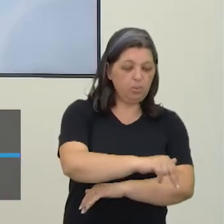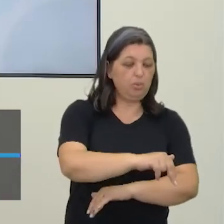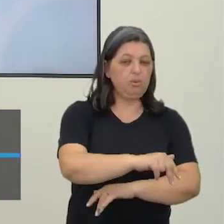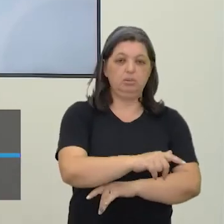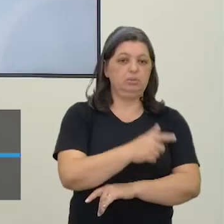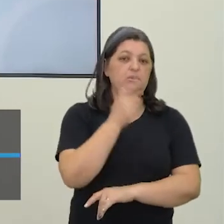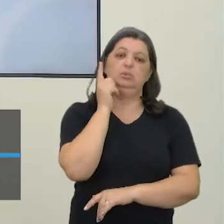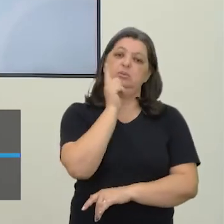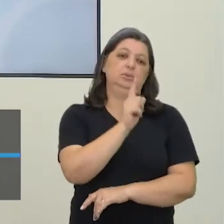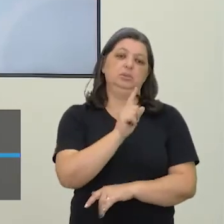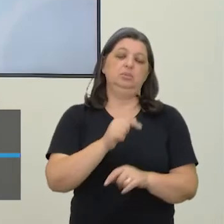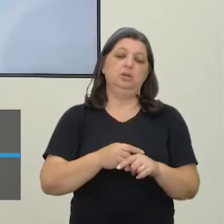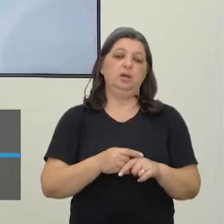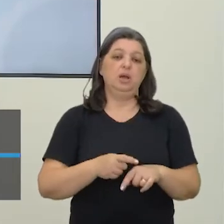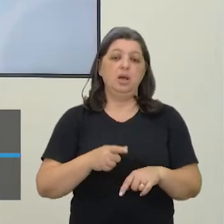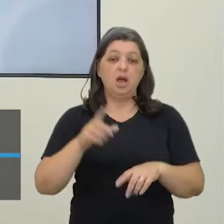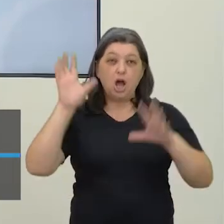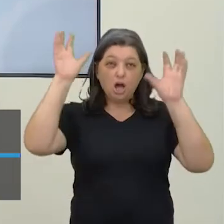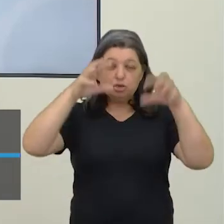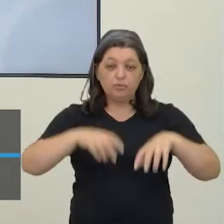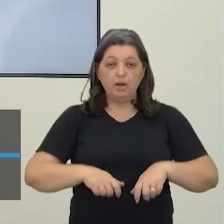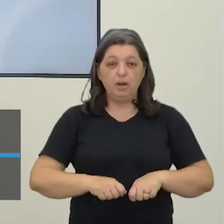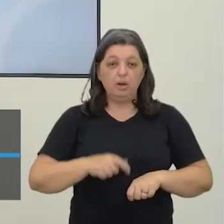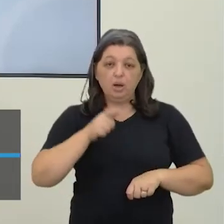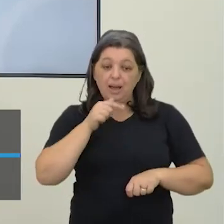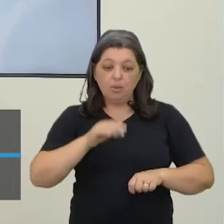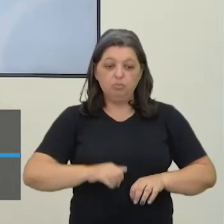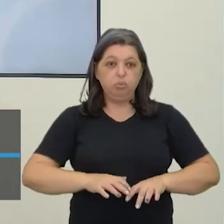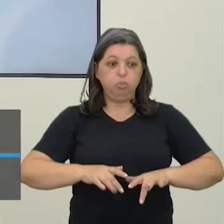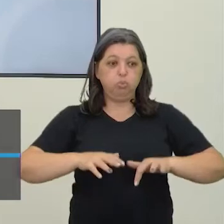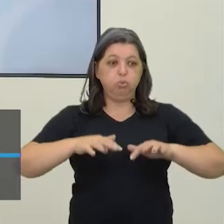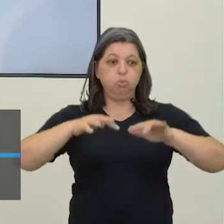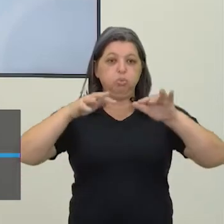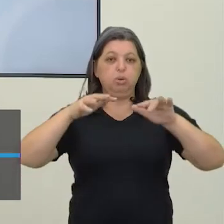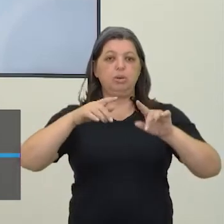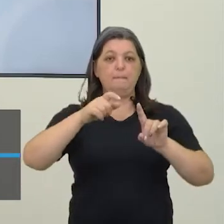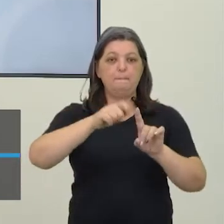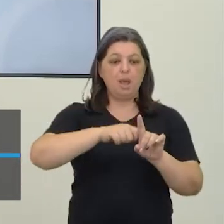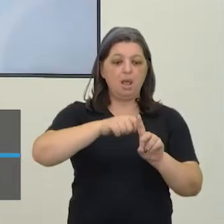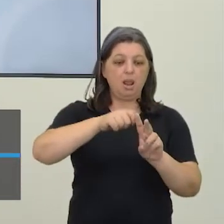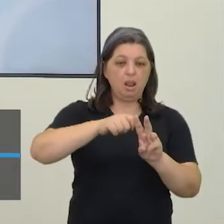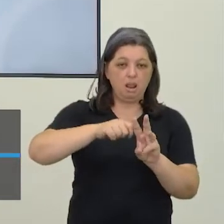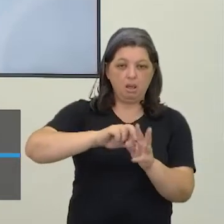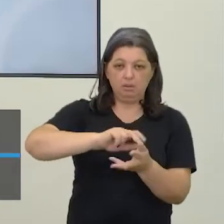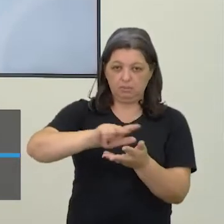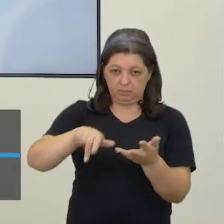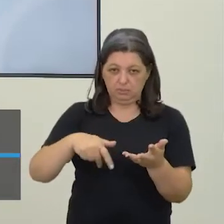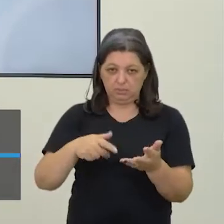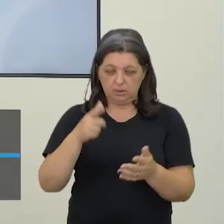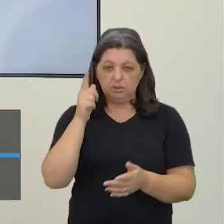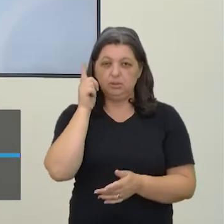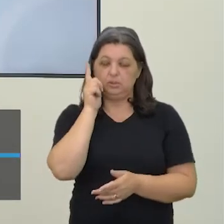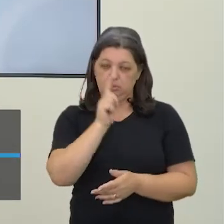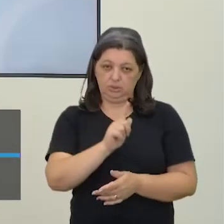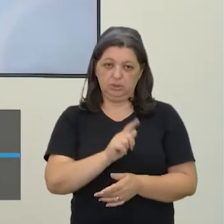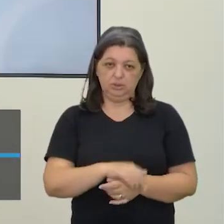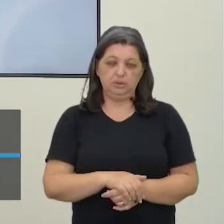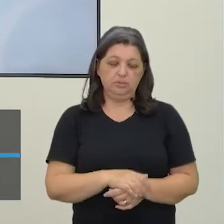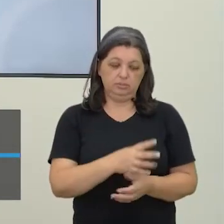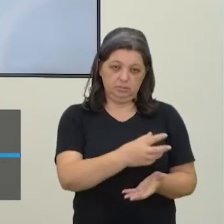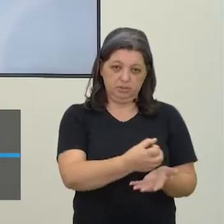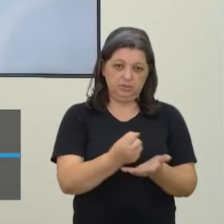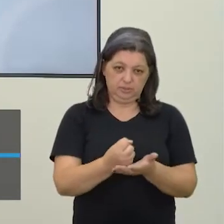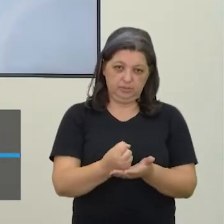sair quando a água baixasse, ou seja, depois de meses lá dentro, né? Aí conseguiram resgatá-los em dias, custando a vida